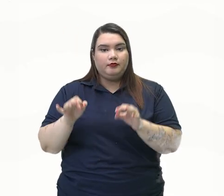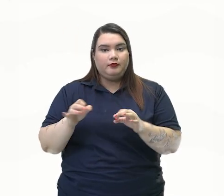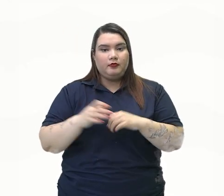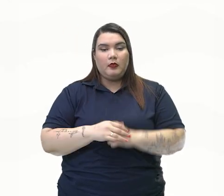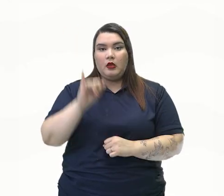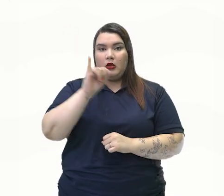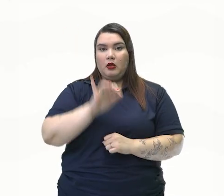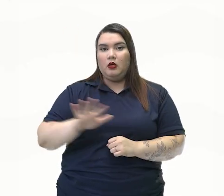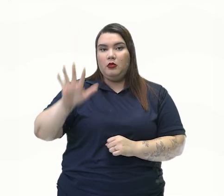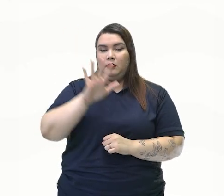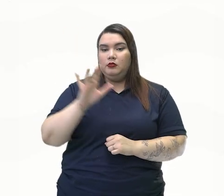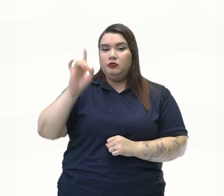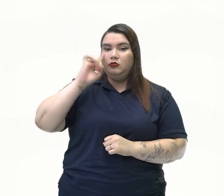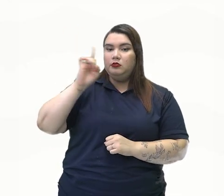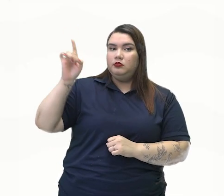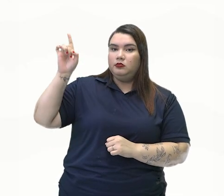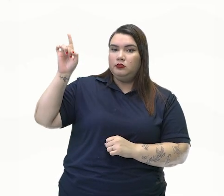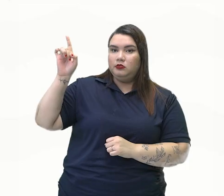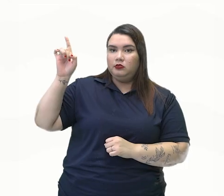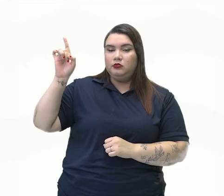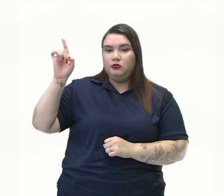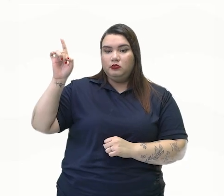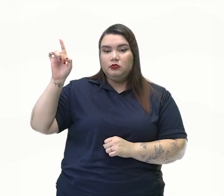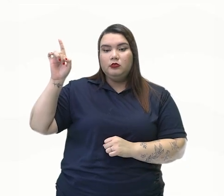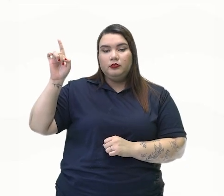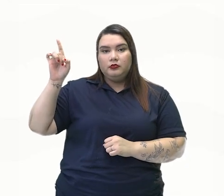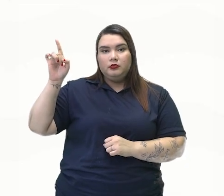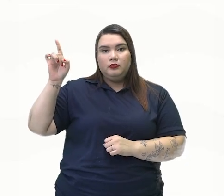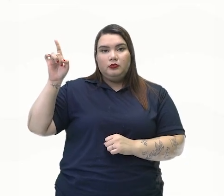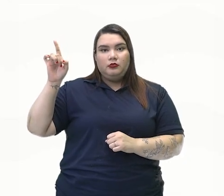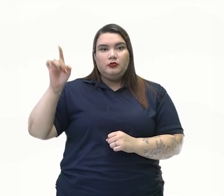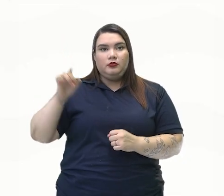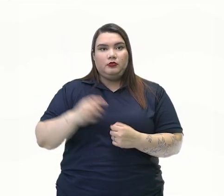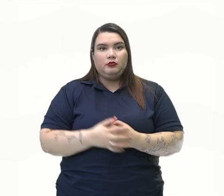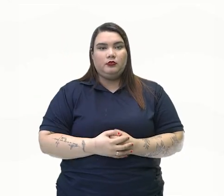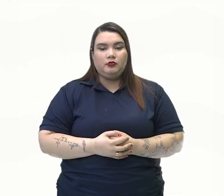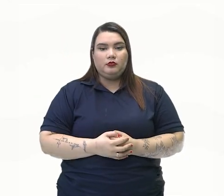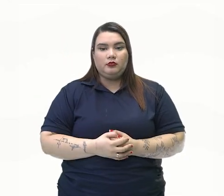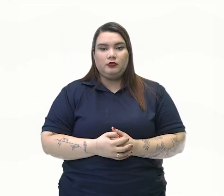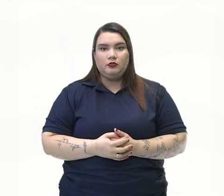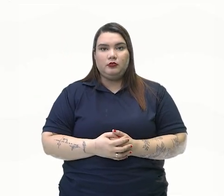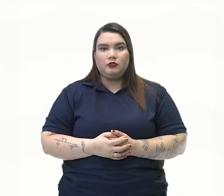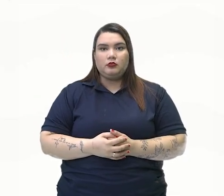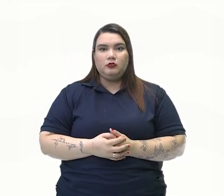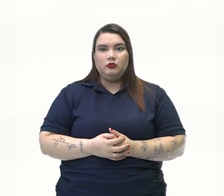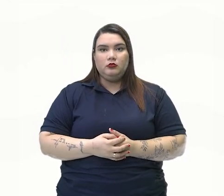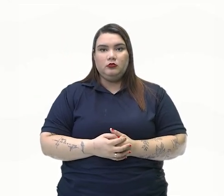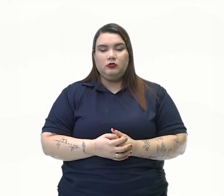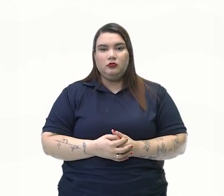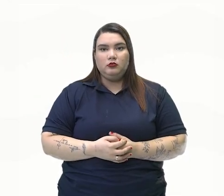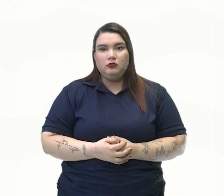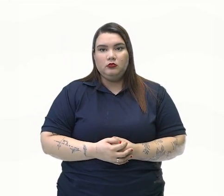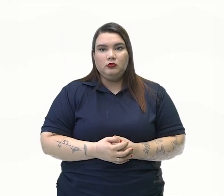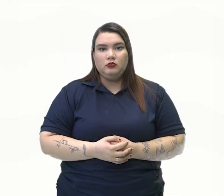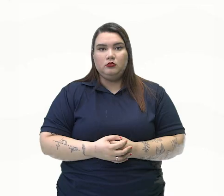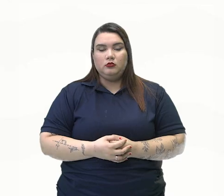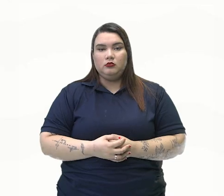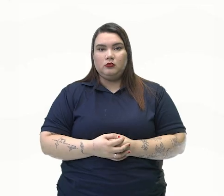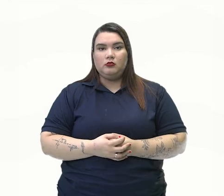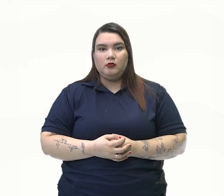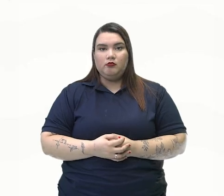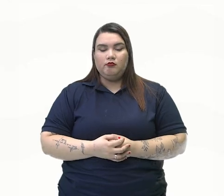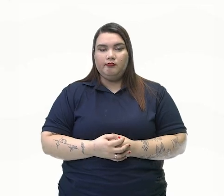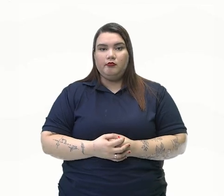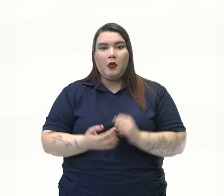reflexão. A figura, como nós estamos vendo aqui, ó, a figura, você tem aqui,